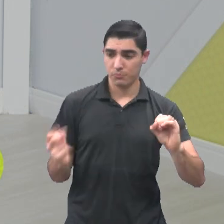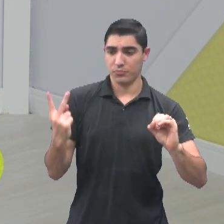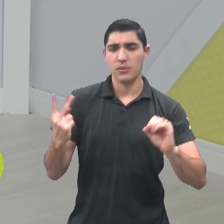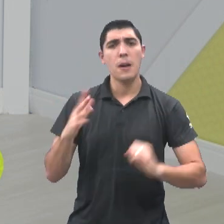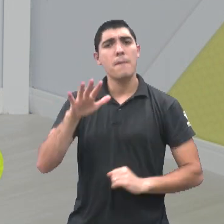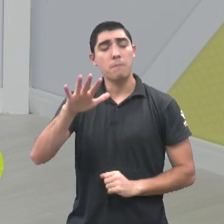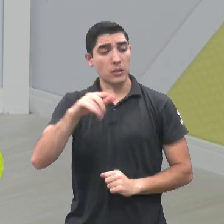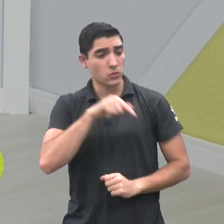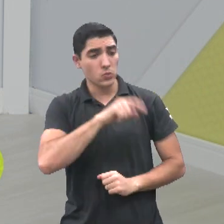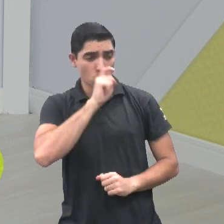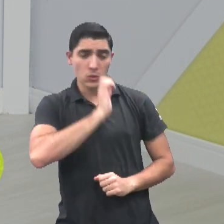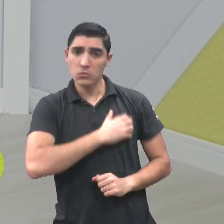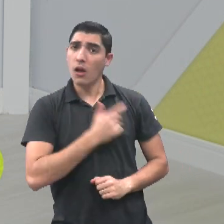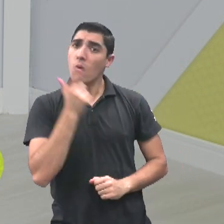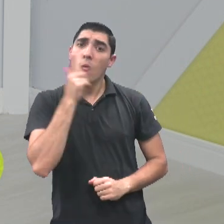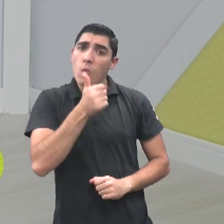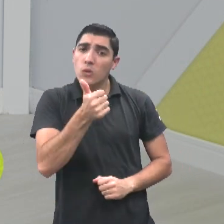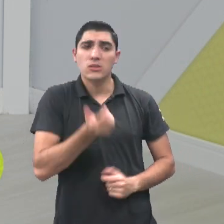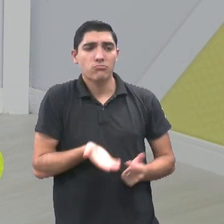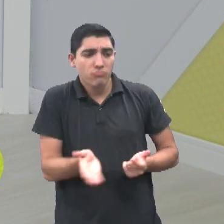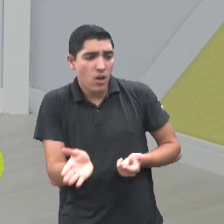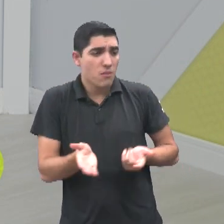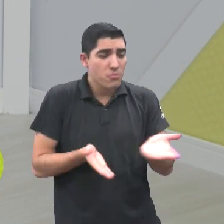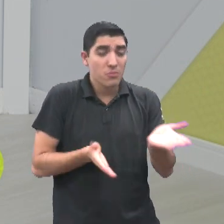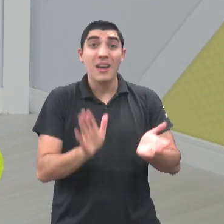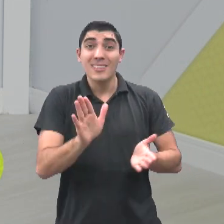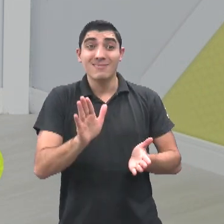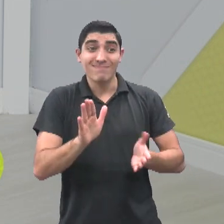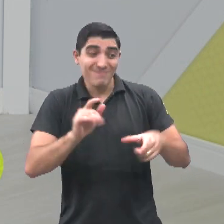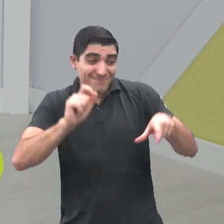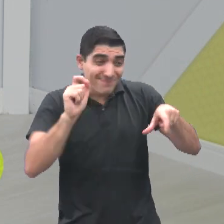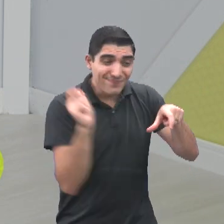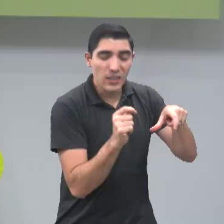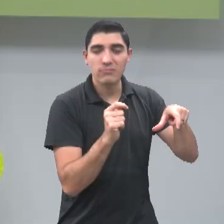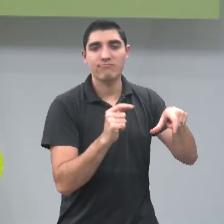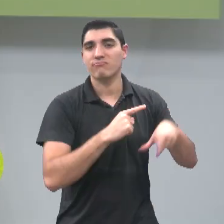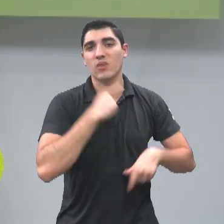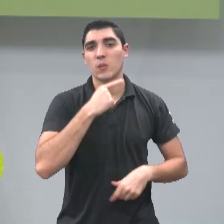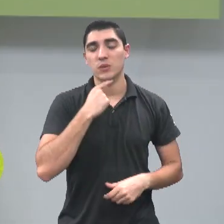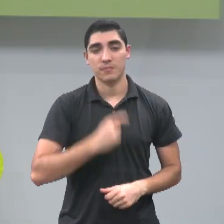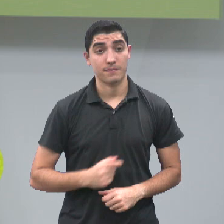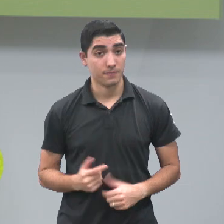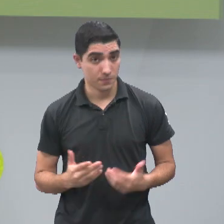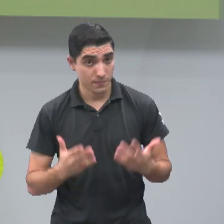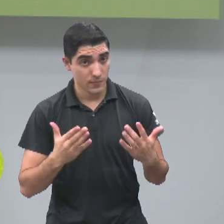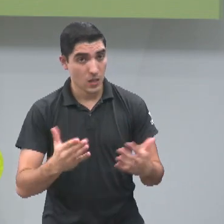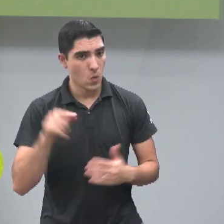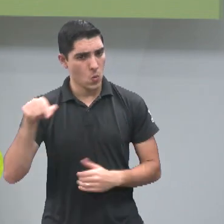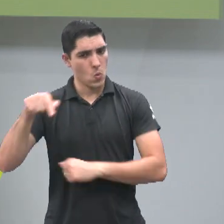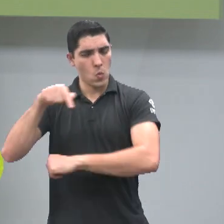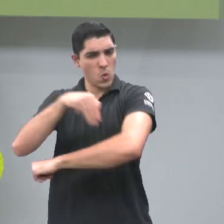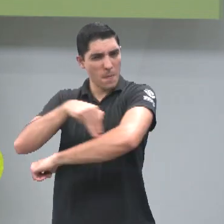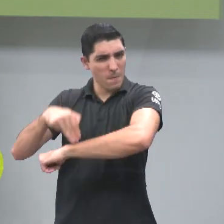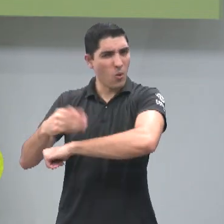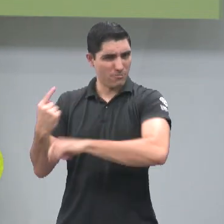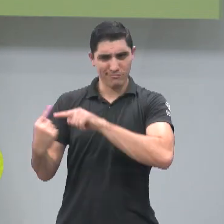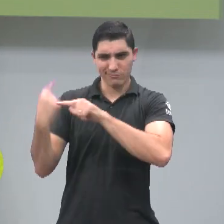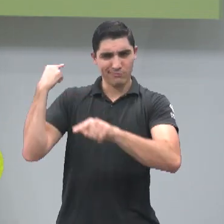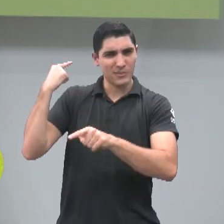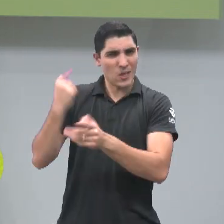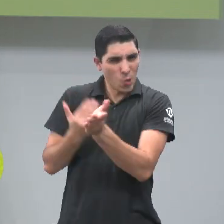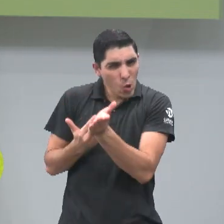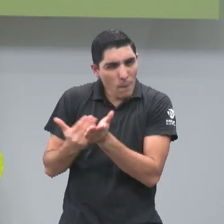criou algumas oportunidades, mas na hora de concluir em gol, os gols não saíram. O Juventus embalou, né? Começou mal o campeonato,